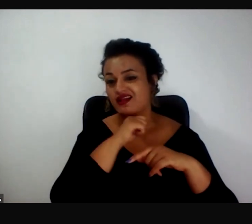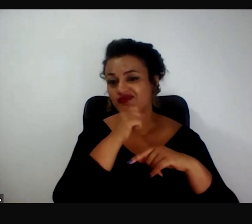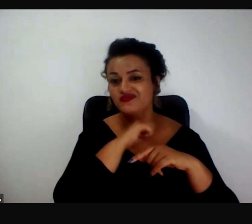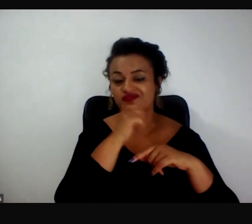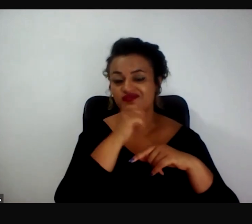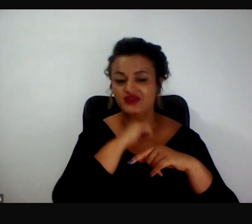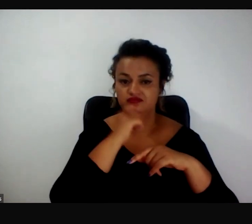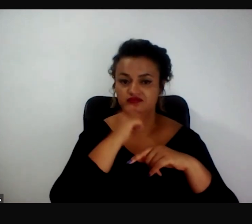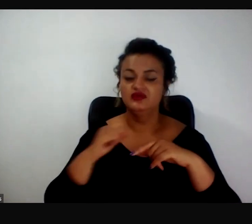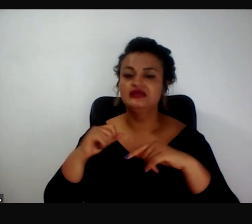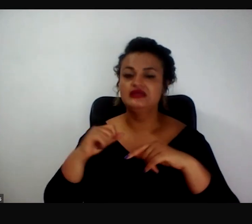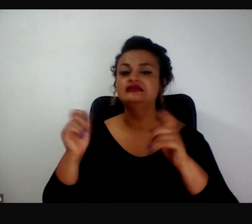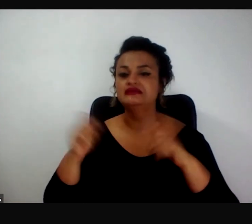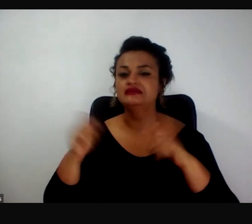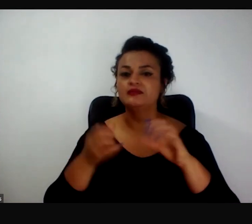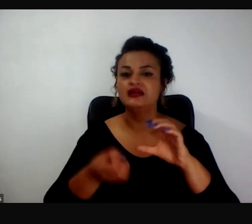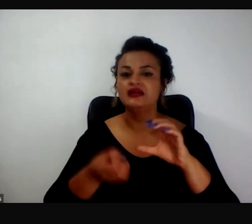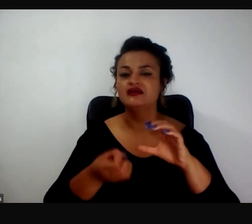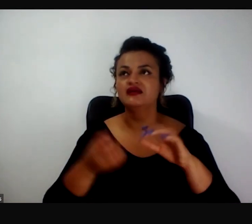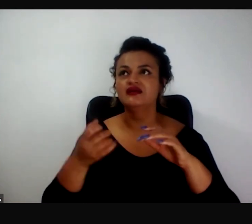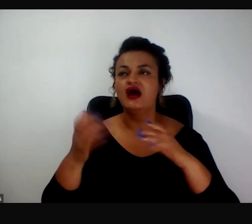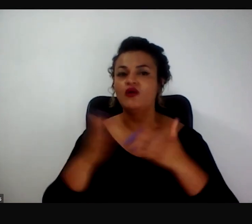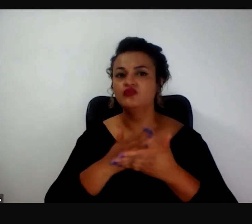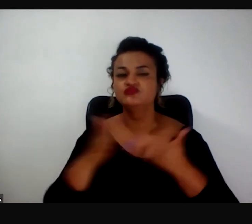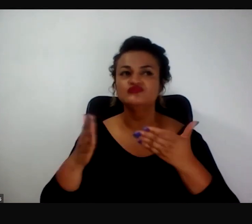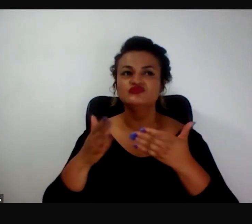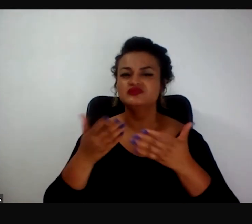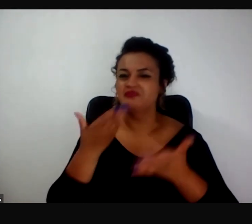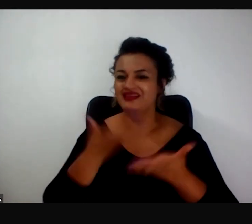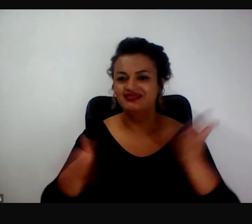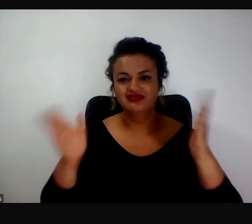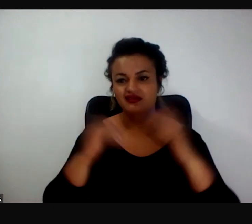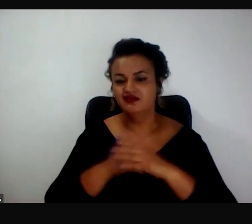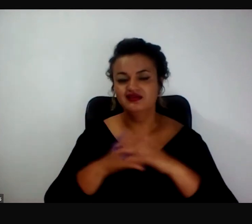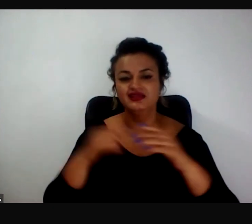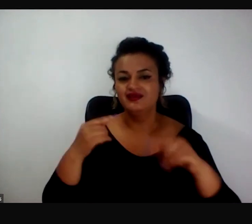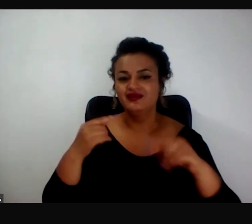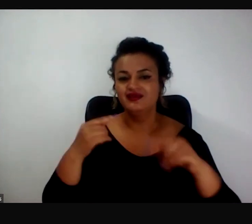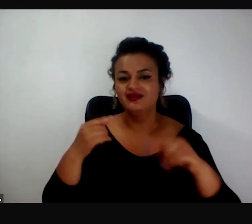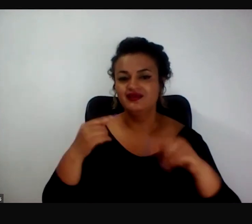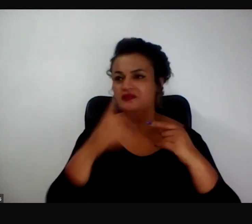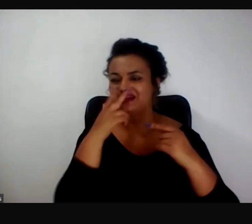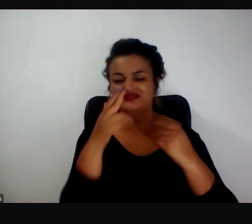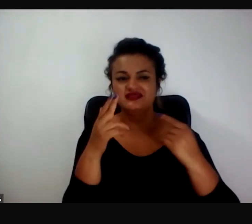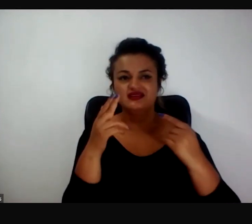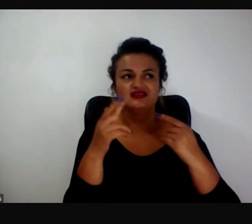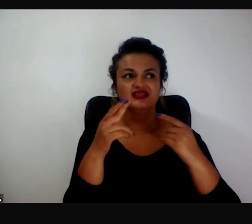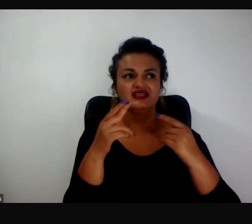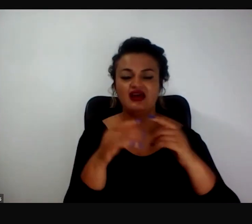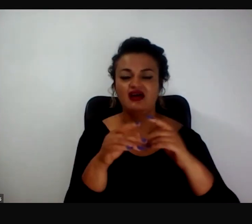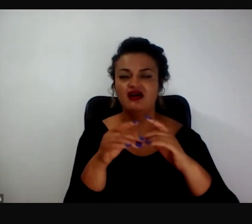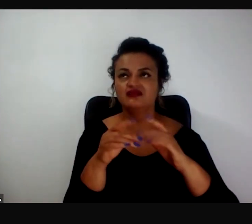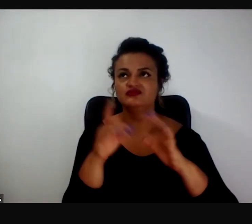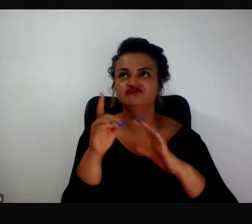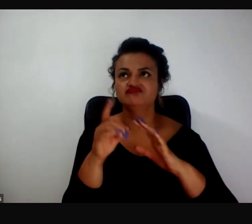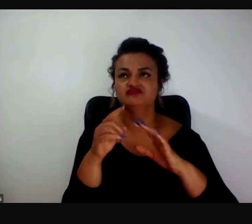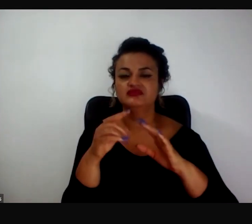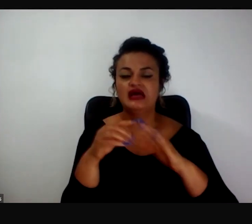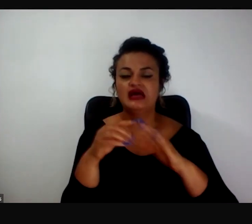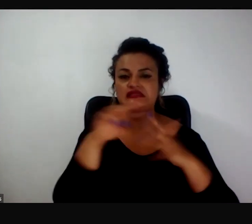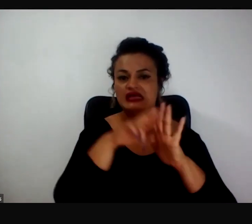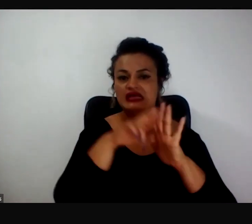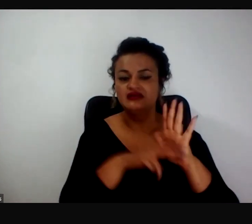pudesse produzir uma injustiça manifesta, contradizer a doutrina do Tribunal Constitucional ou